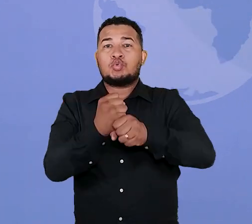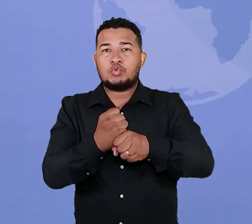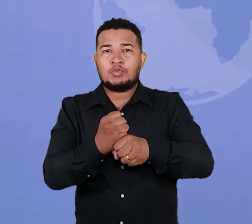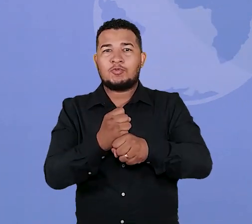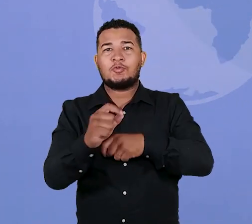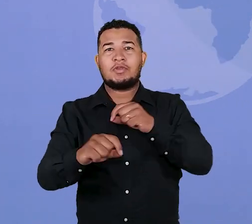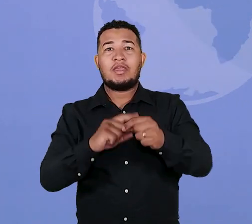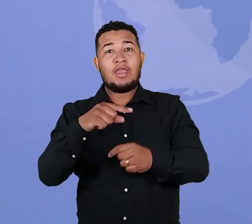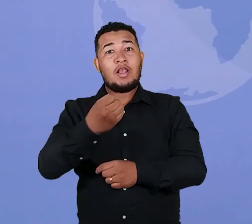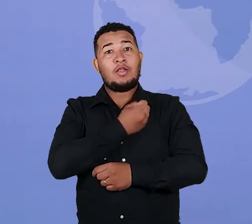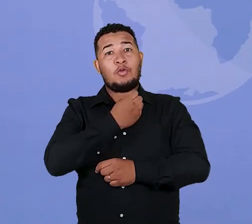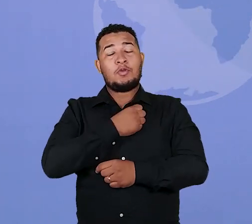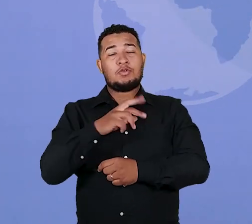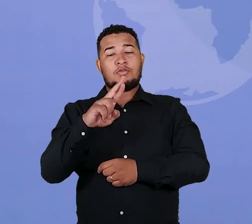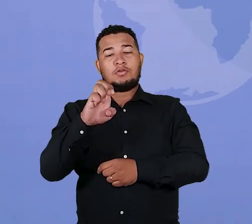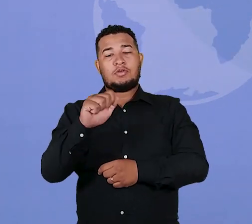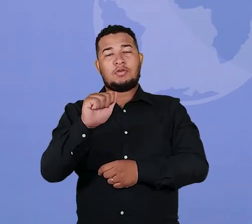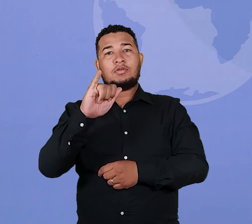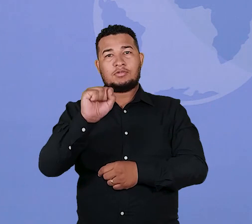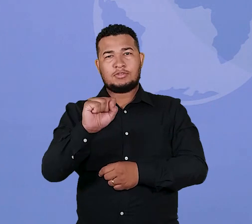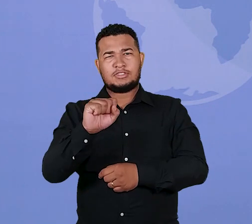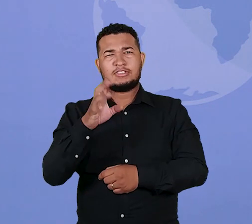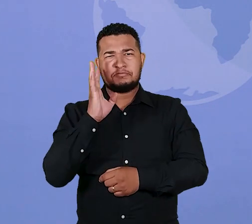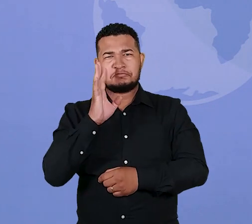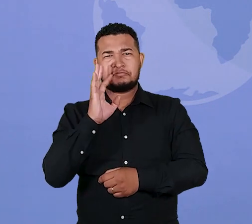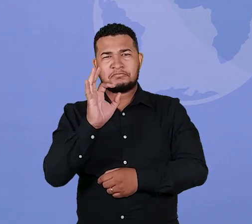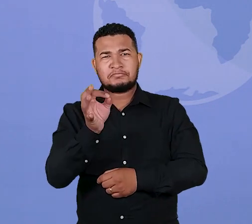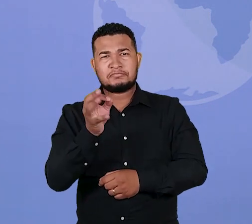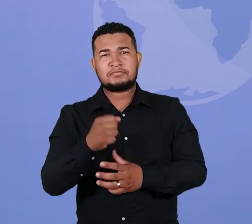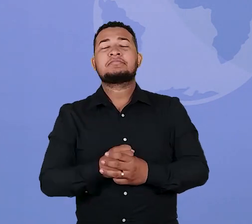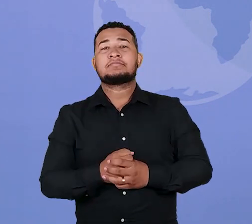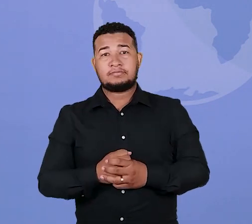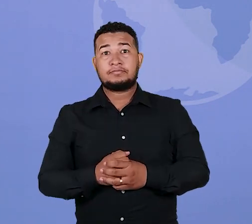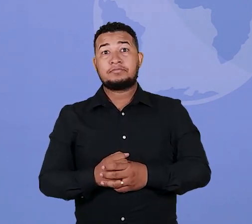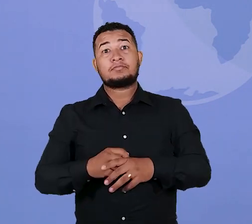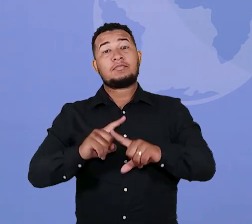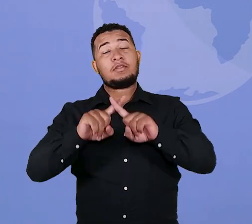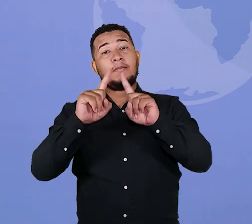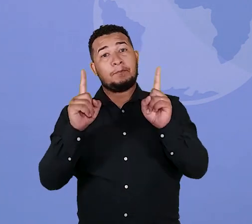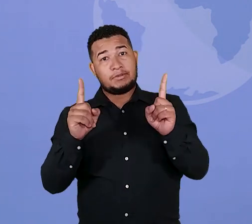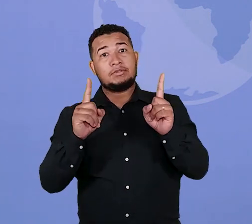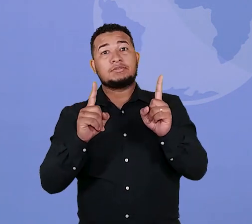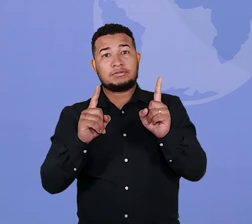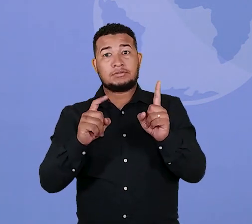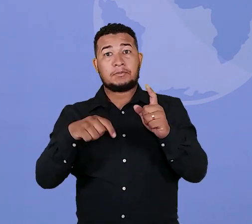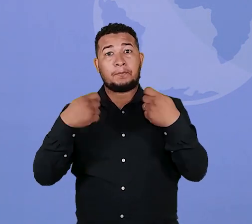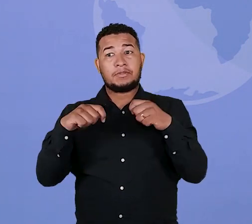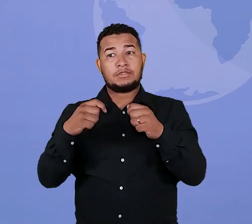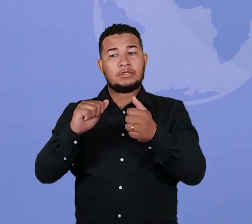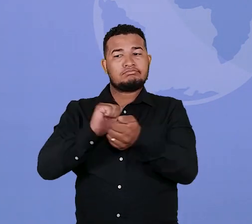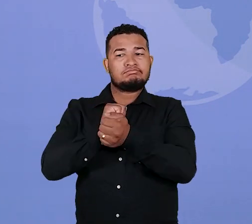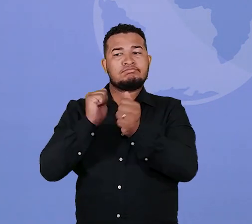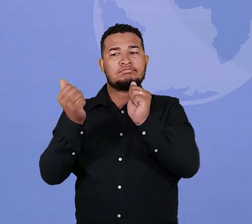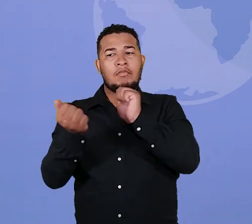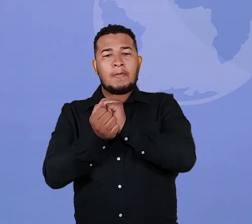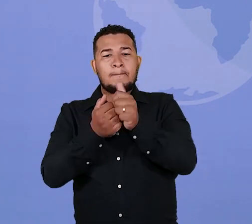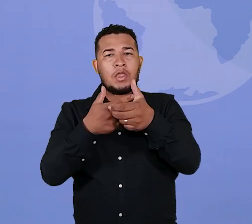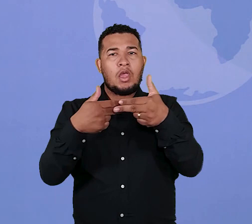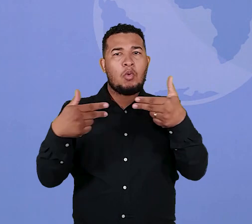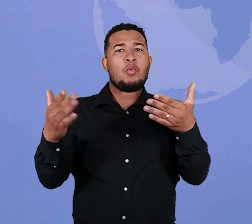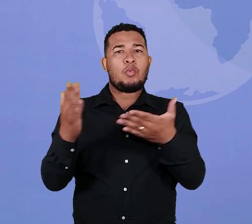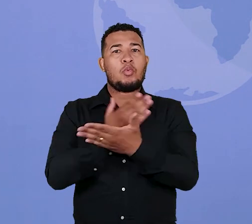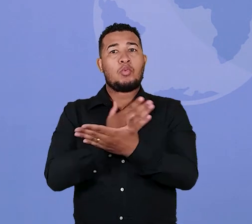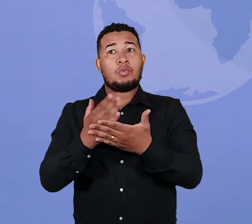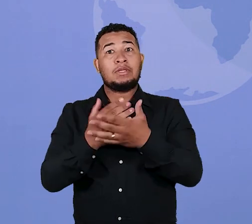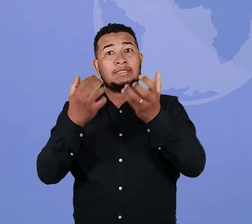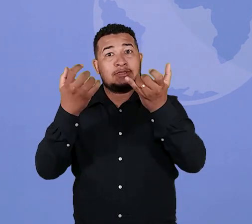quê? Os números reais. Tá bacana ou não tá? Mas precisamos agora fazer alguns ajustes e